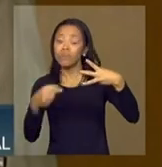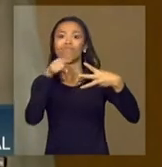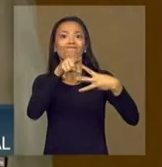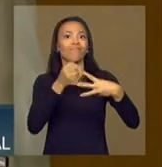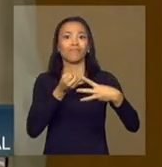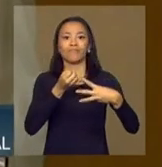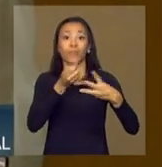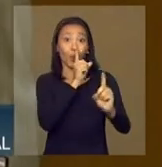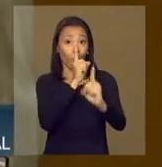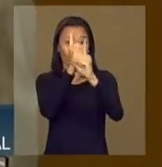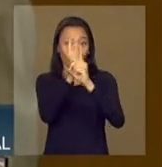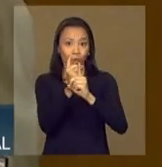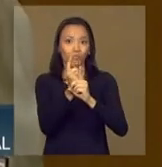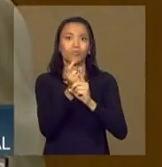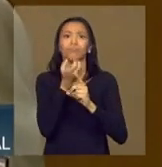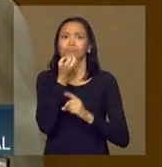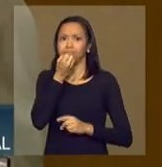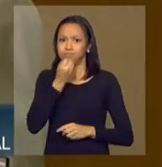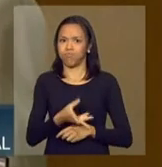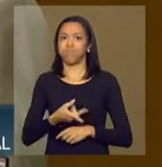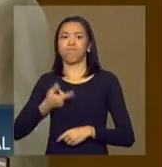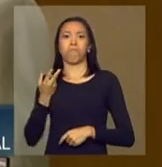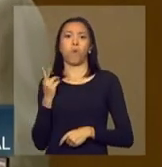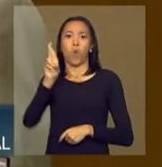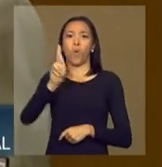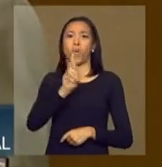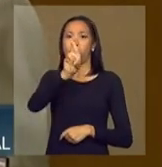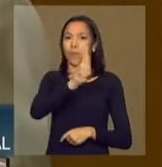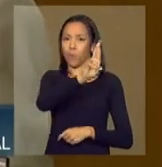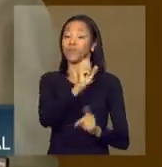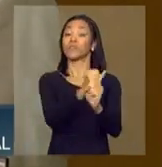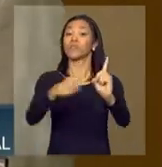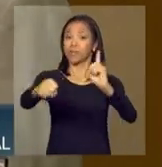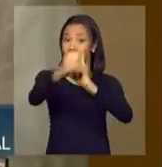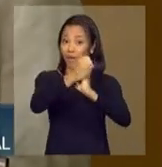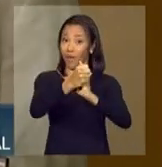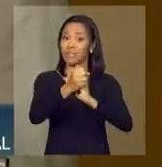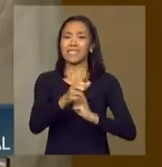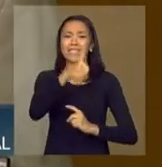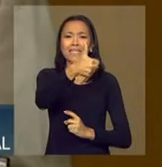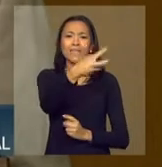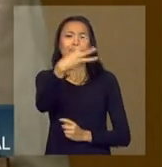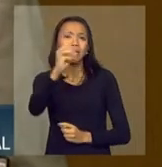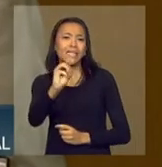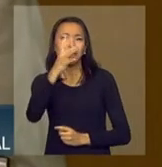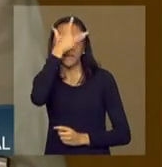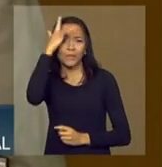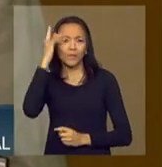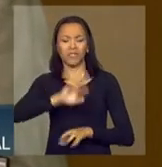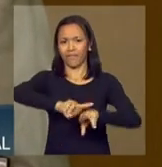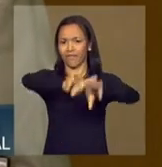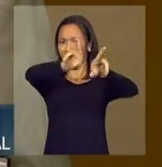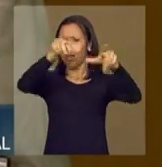evento muito representativo da sociedade brasileira, 130 pessoas de várias partes.